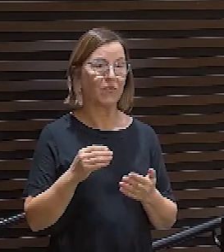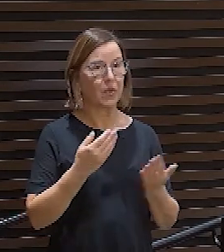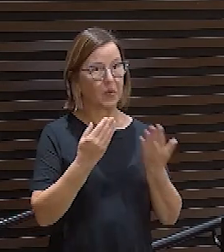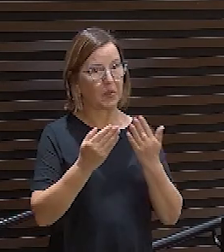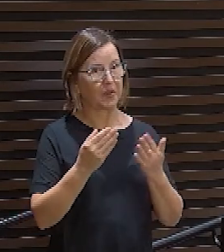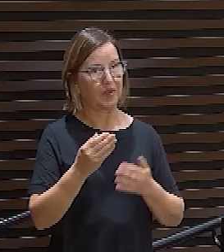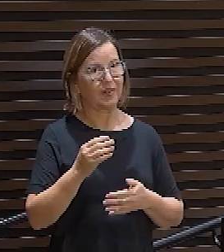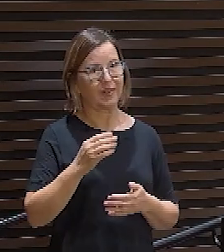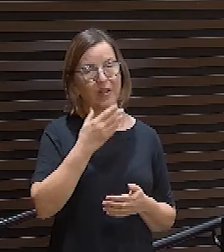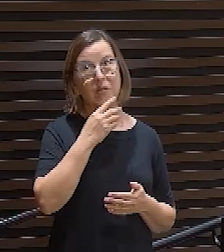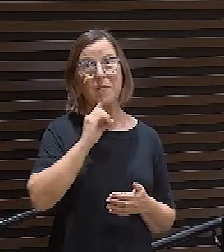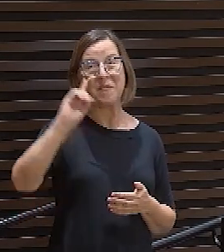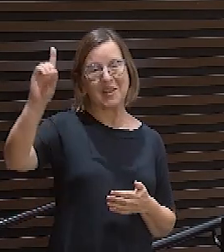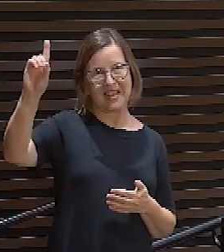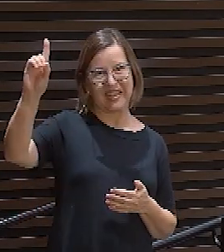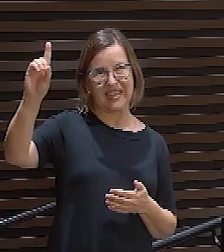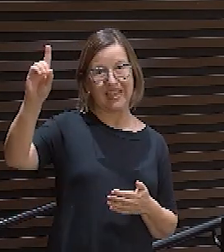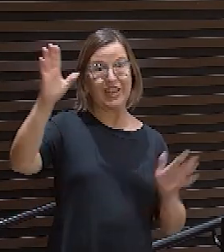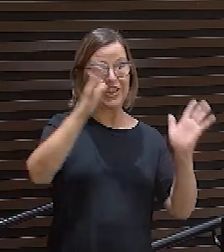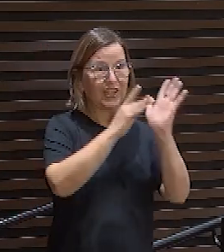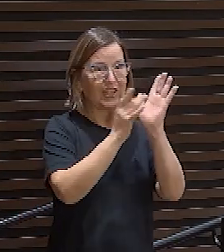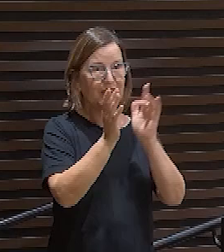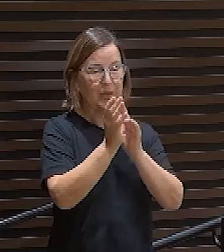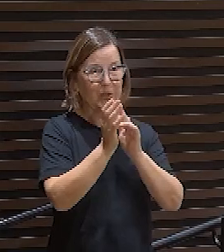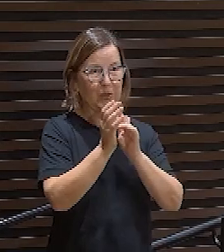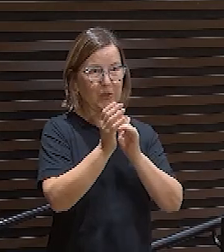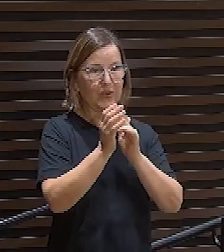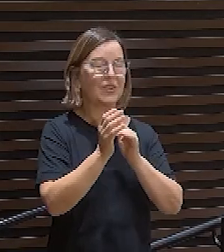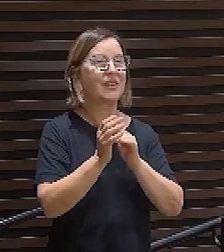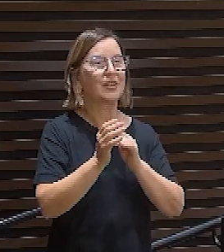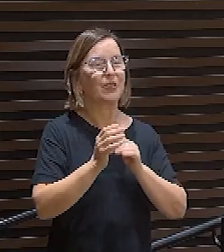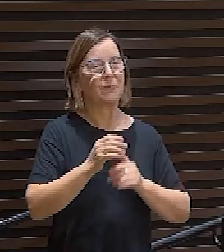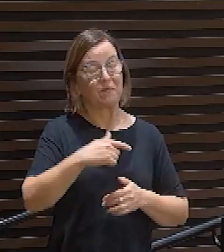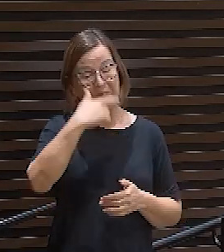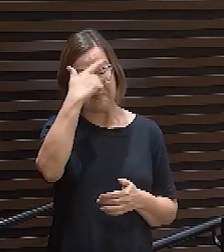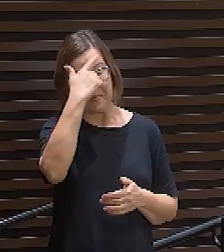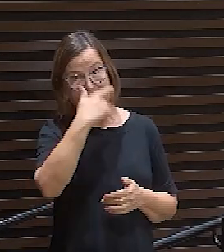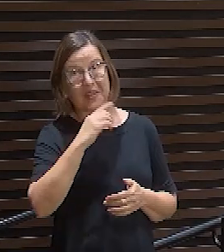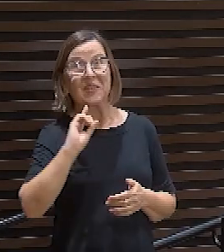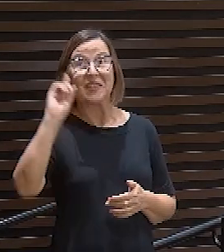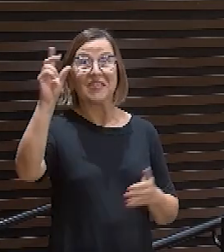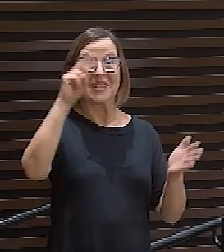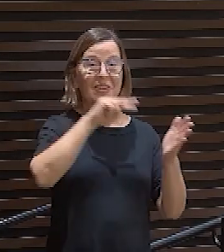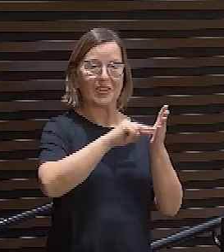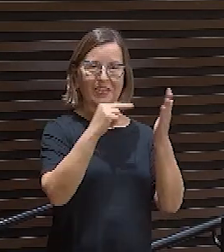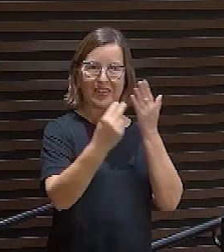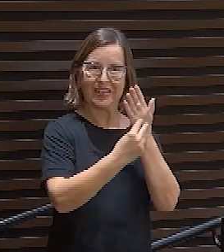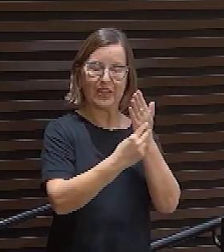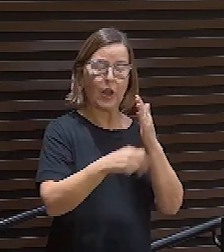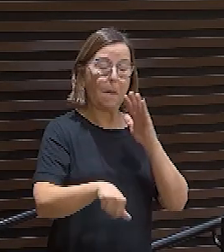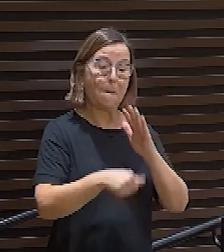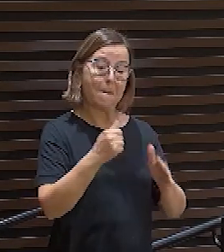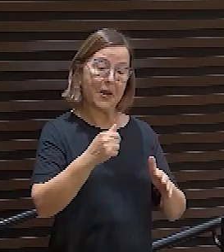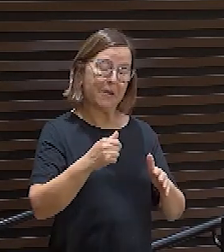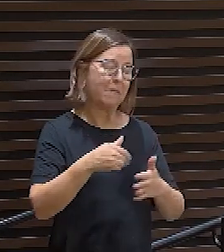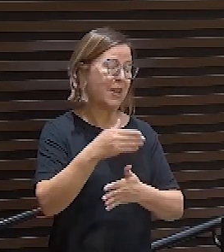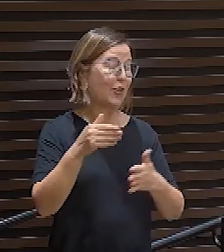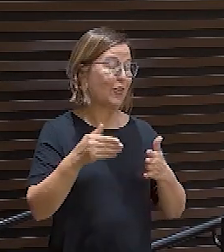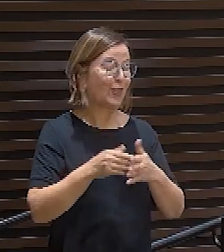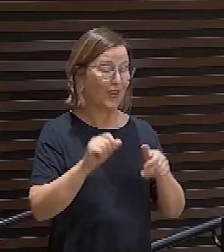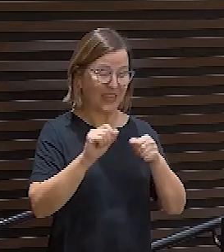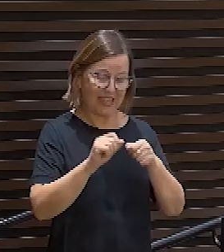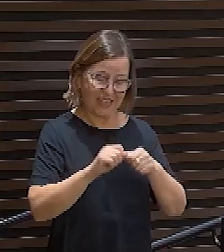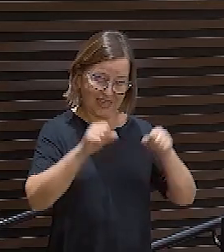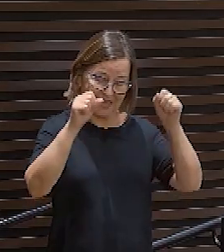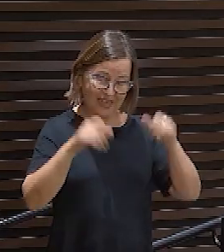do Deus invisível, o primogênito de toda a criação. Ele vai falar, em Hebreus, vai dizer que ele é o resplendor